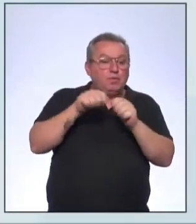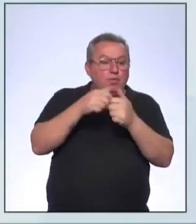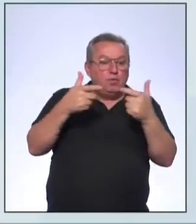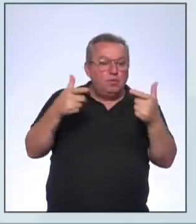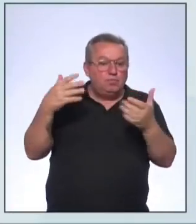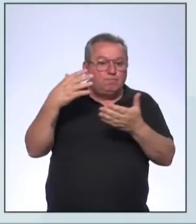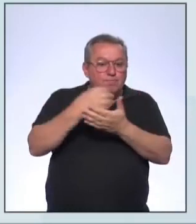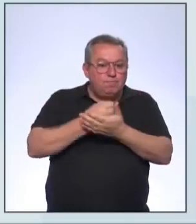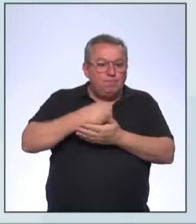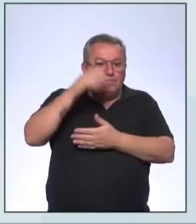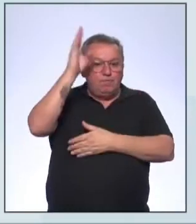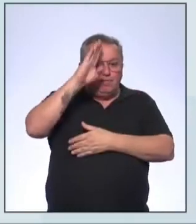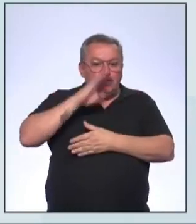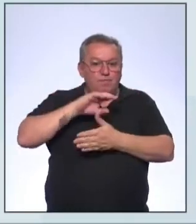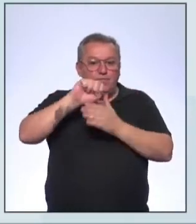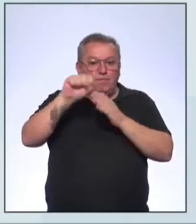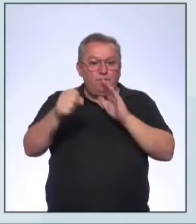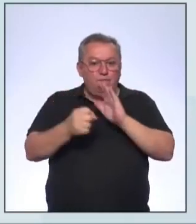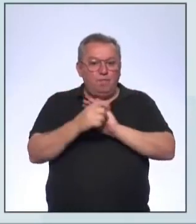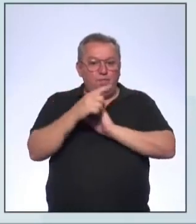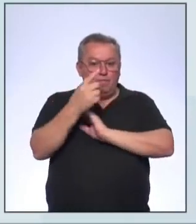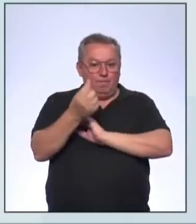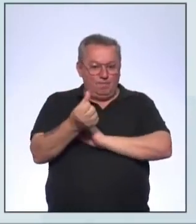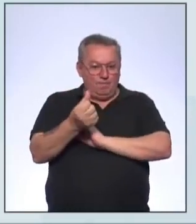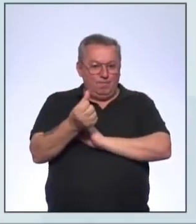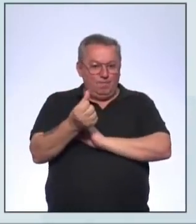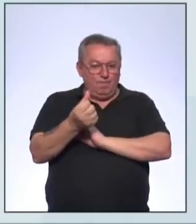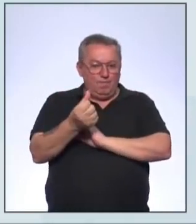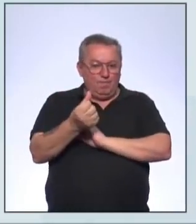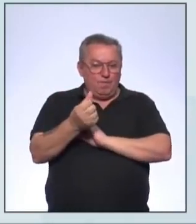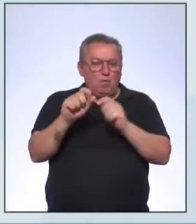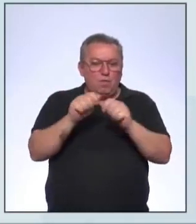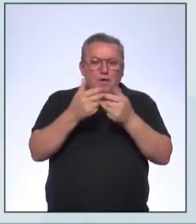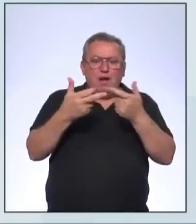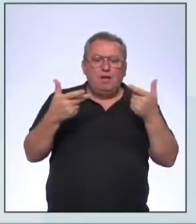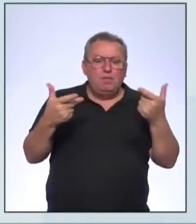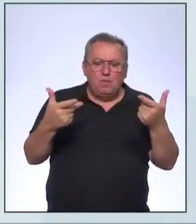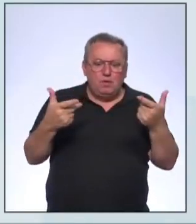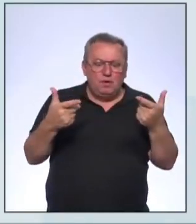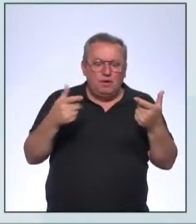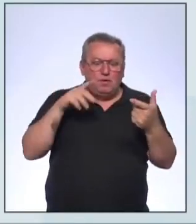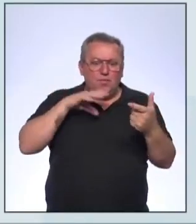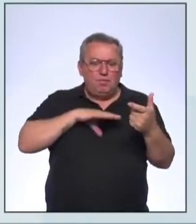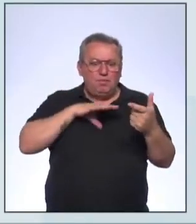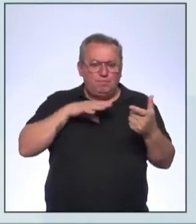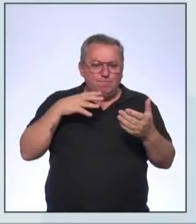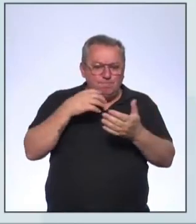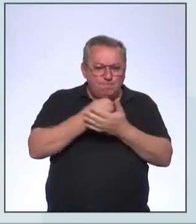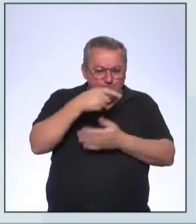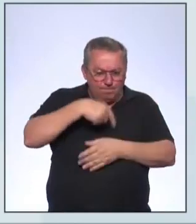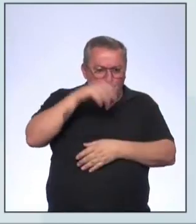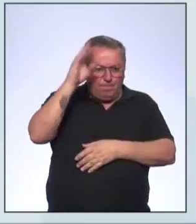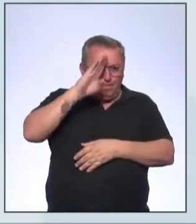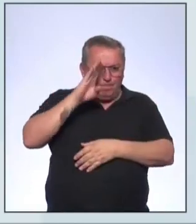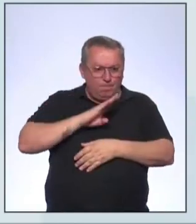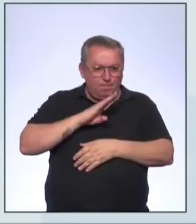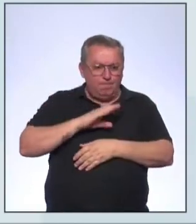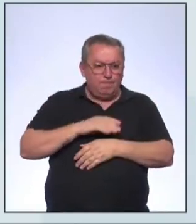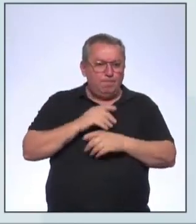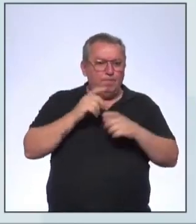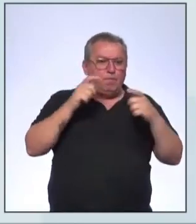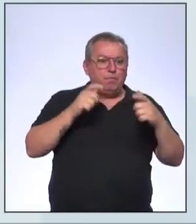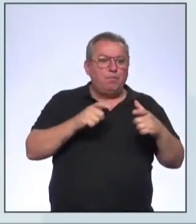primeiro produto extraído do Brasil no século XVI? Então, qual foi o primeiro produto que os portugueses extraíram aqui do Brasil? A